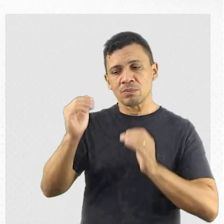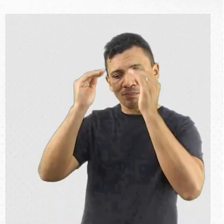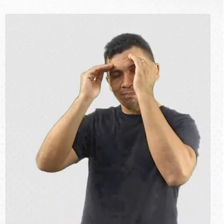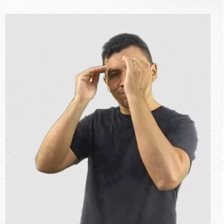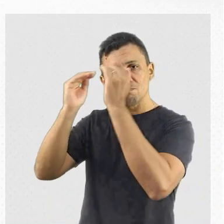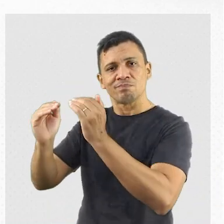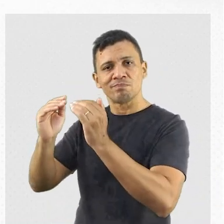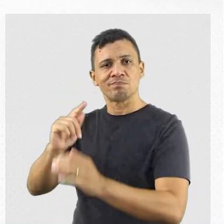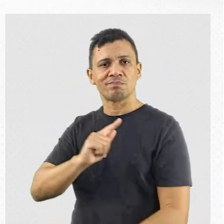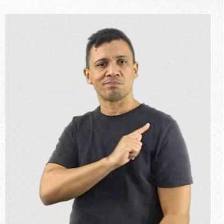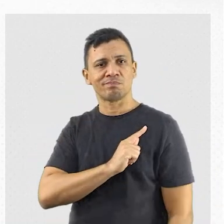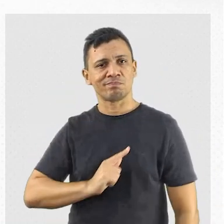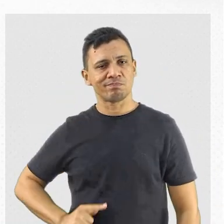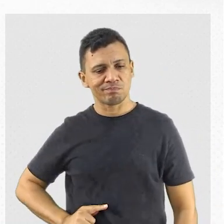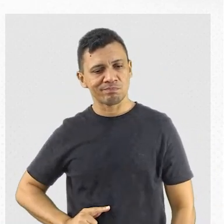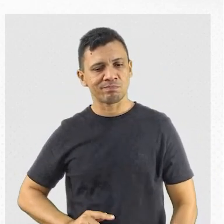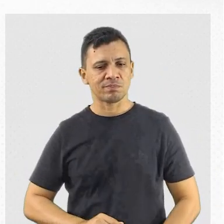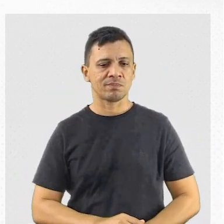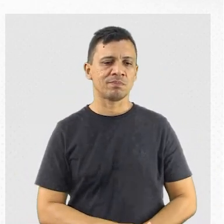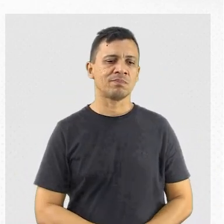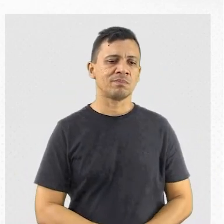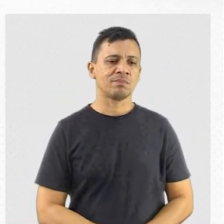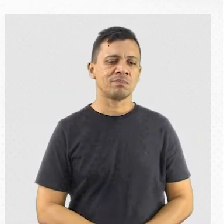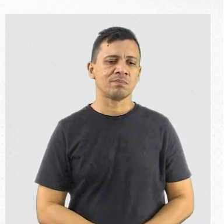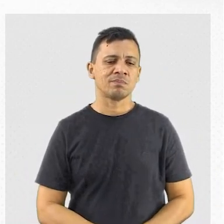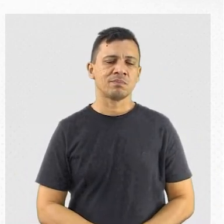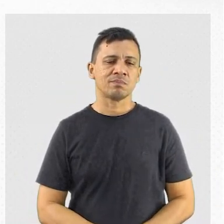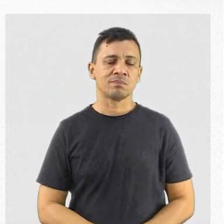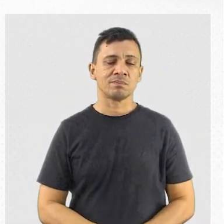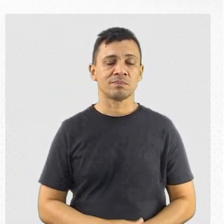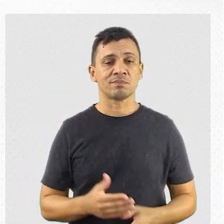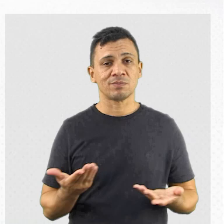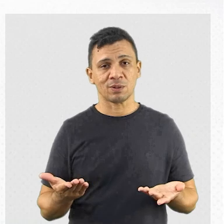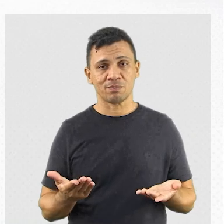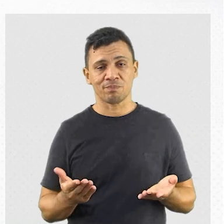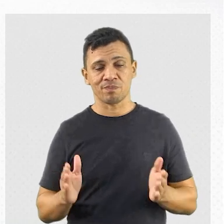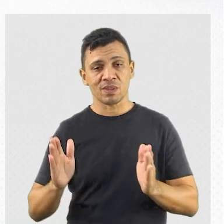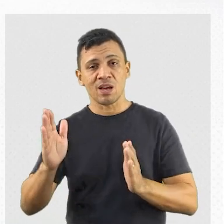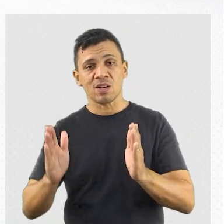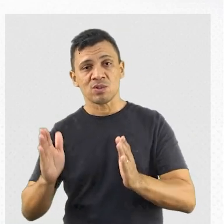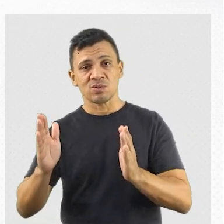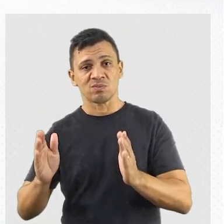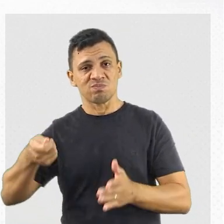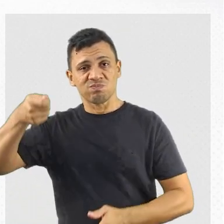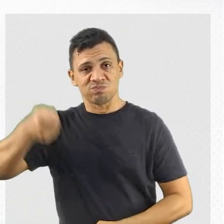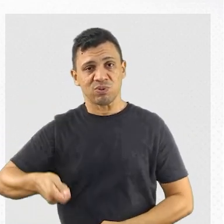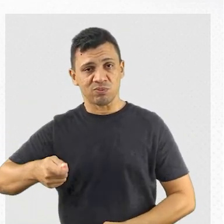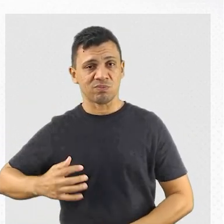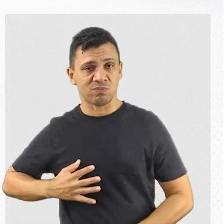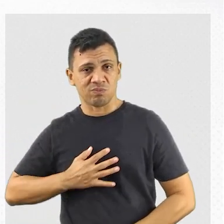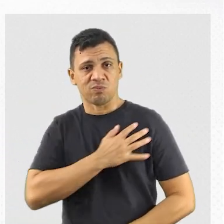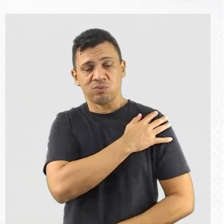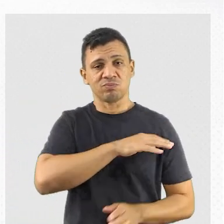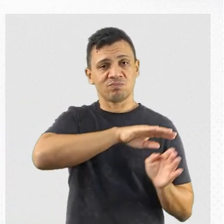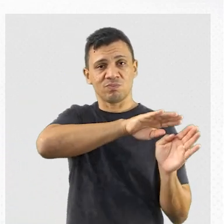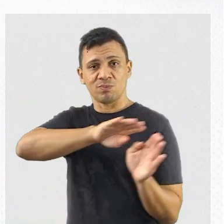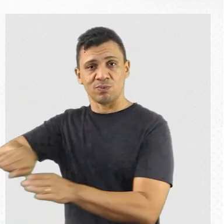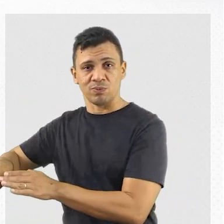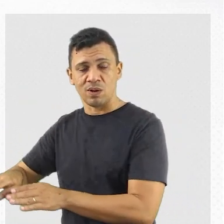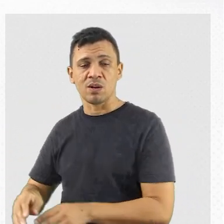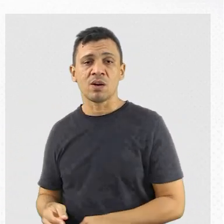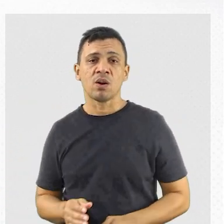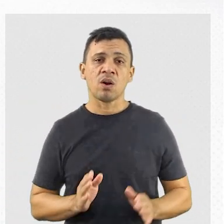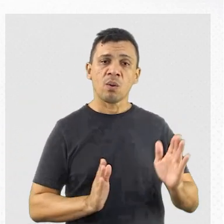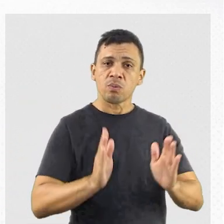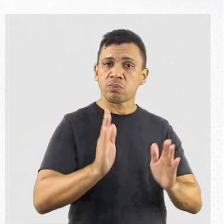de dólares ali nas suas contas bancárias. Eu não estou falando daquele senhor que tem um sacolão ali no seu bairro e que, portanto, ele